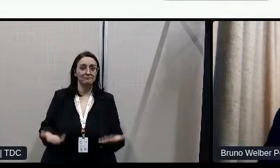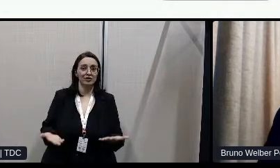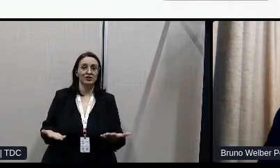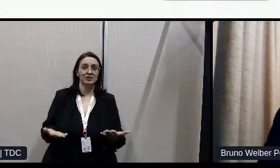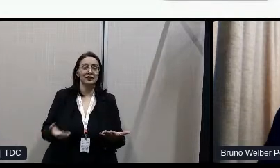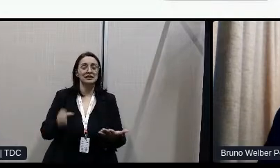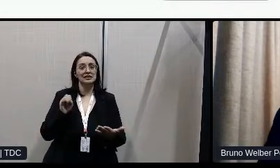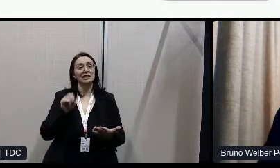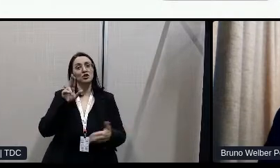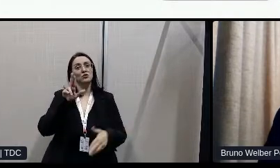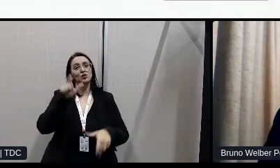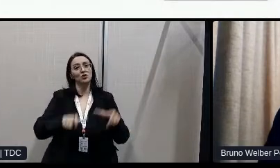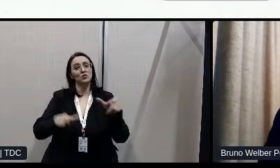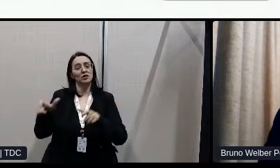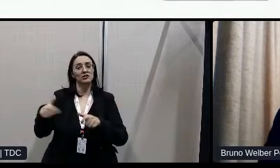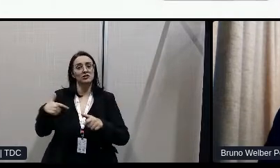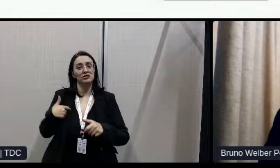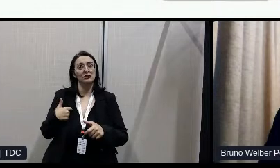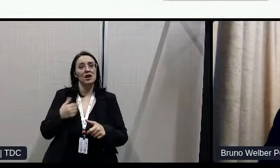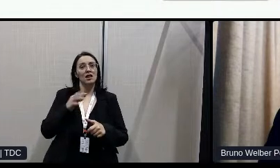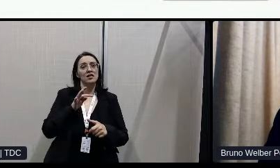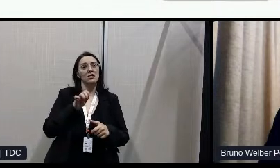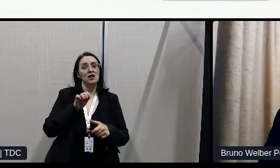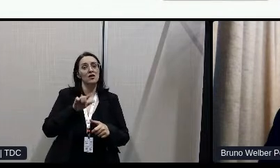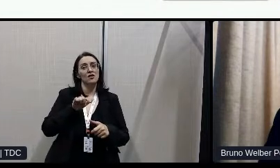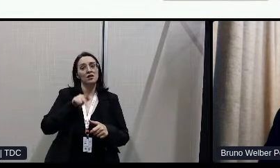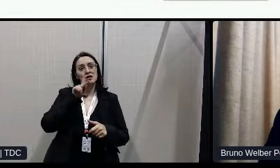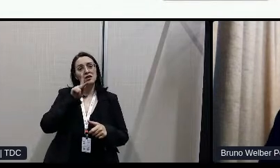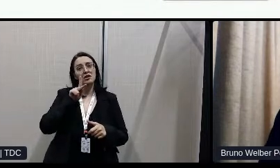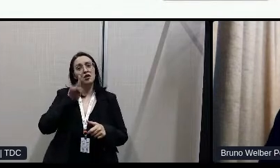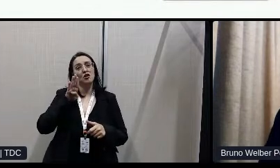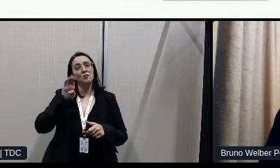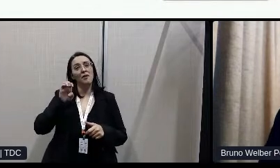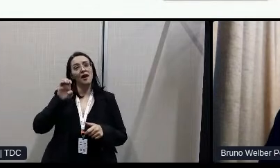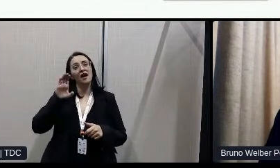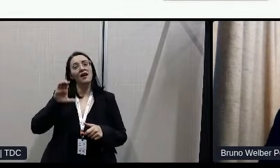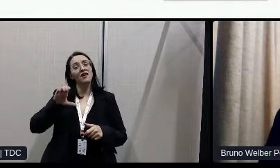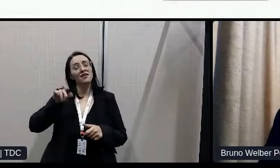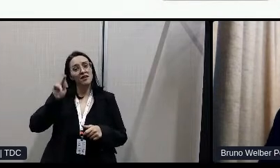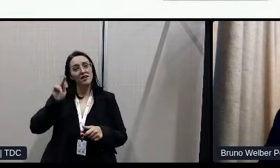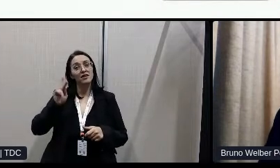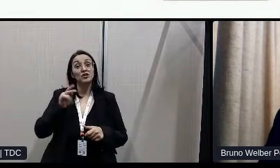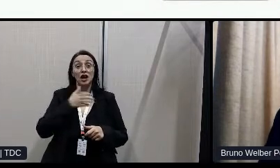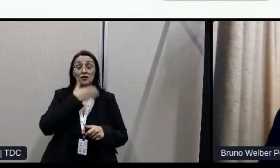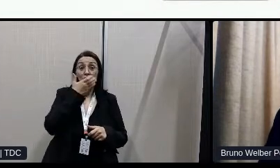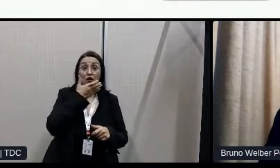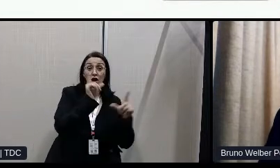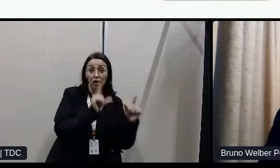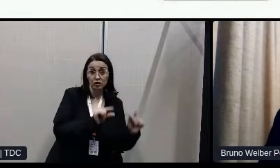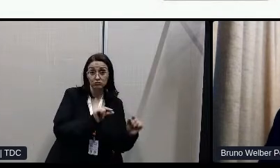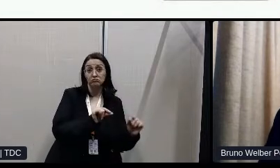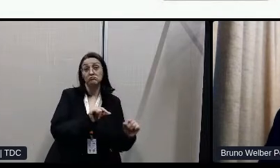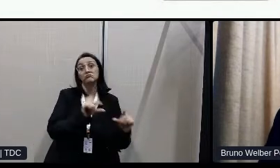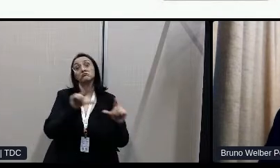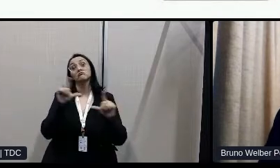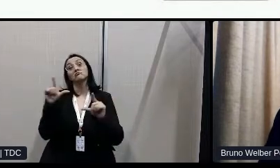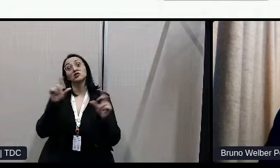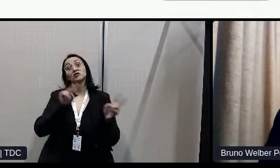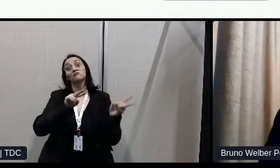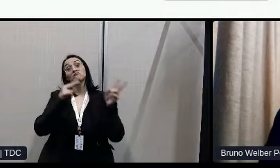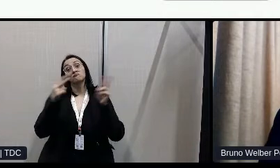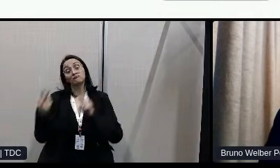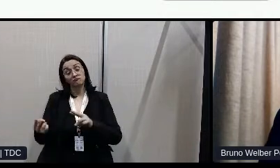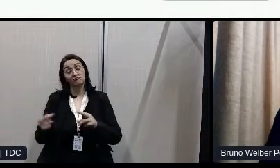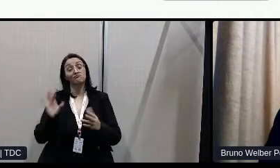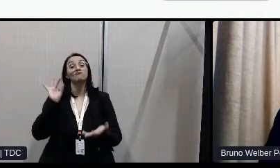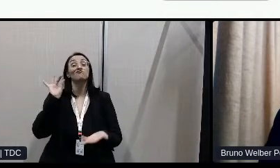usuários de talkback, se caiu os usuários de iPhone, então realmente esses usuários estão indo para o Jexu. Né? Confirmou,